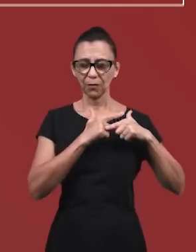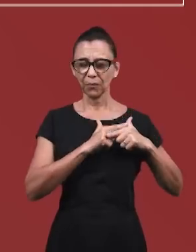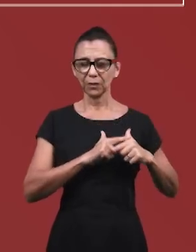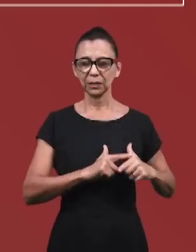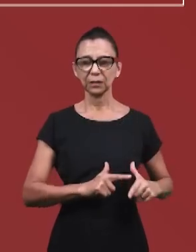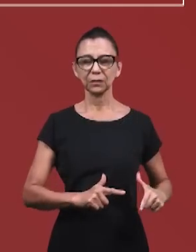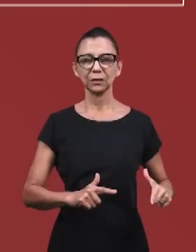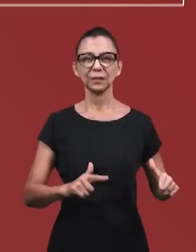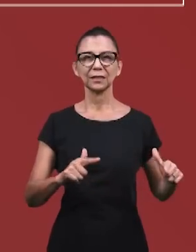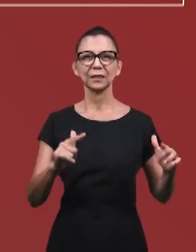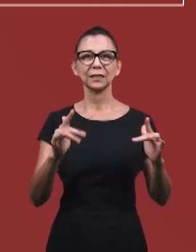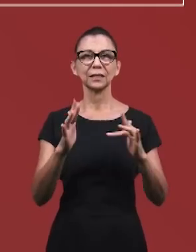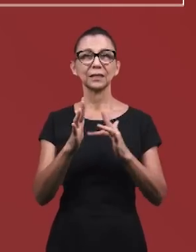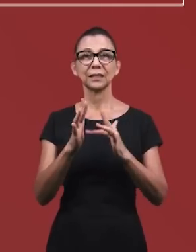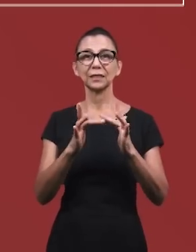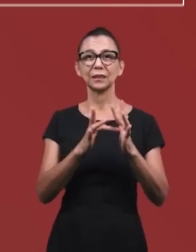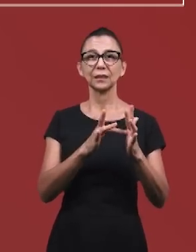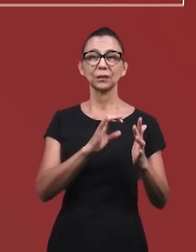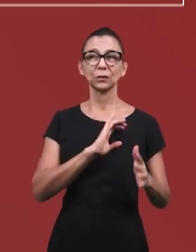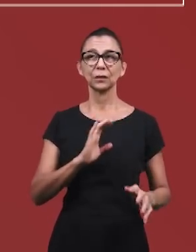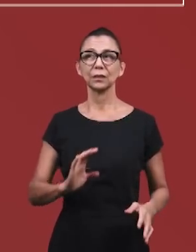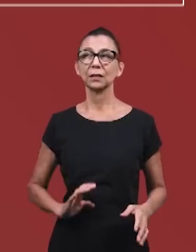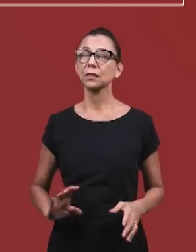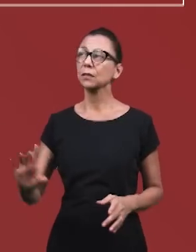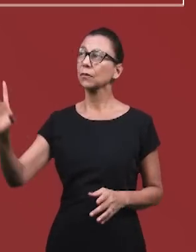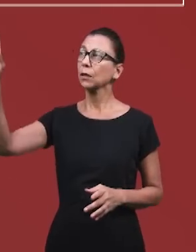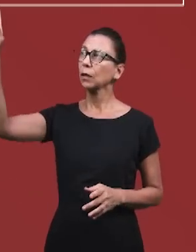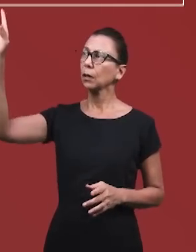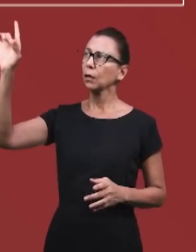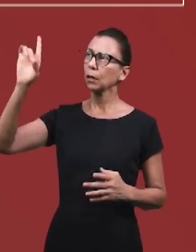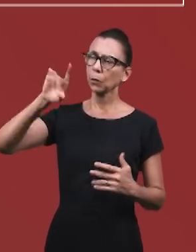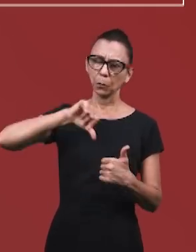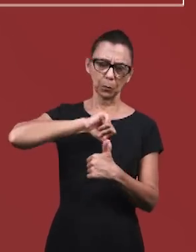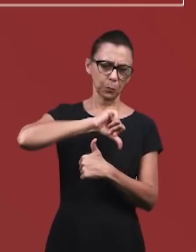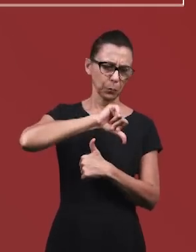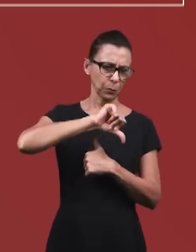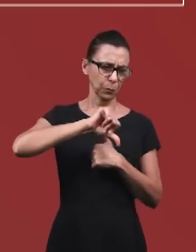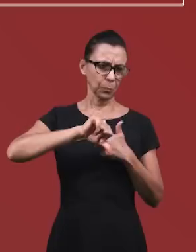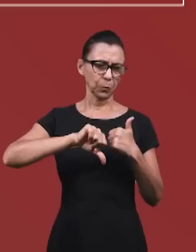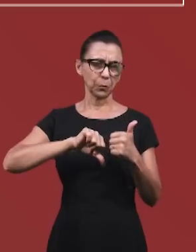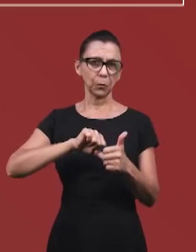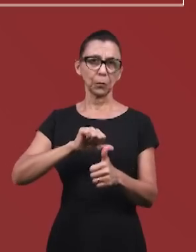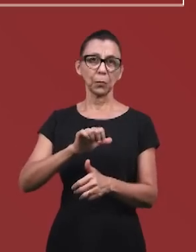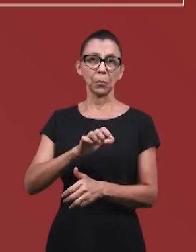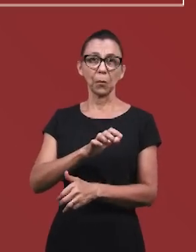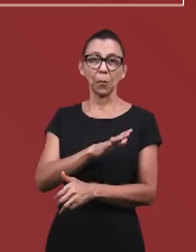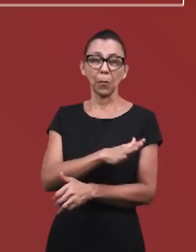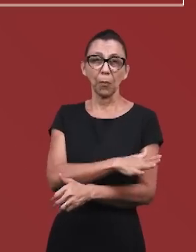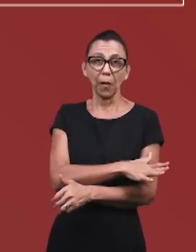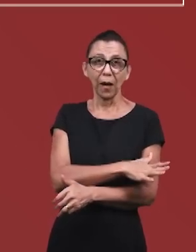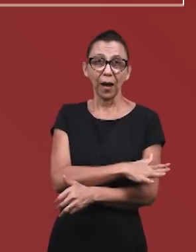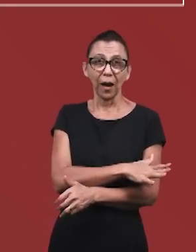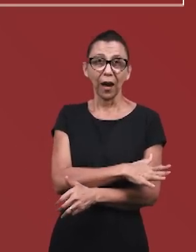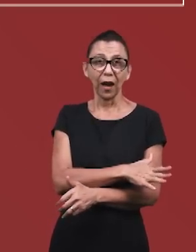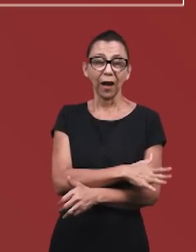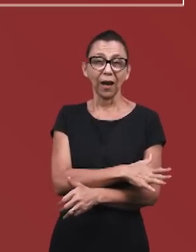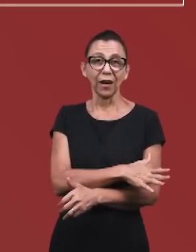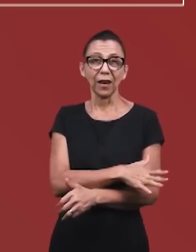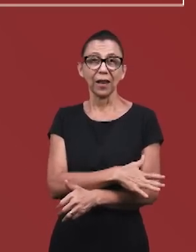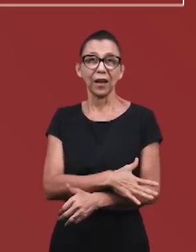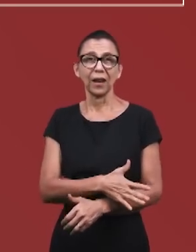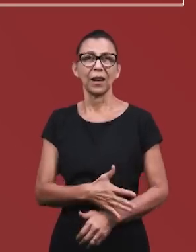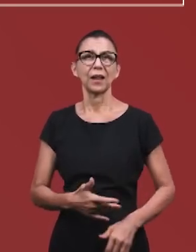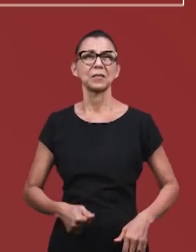vazia, Jesus Cristo transformou. Não tinha